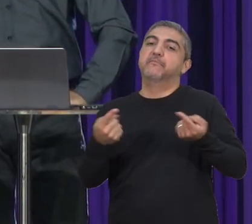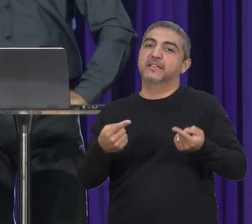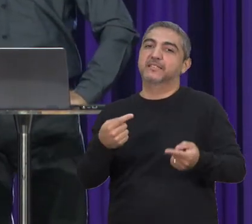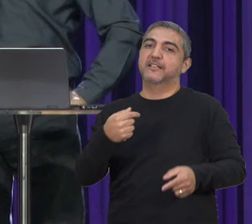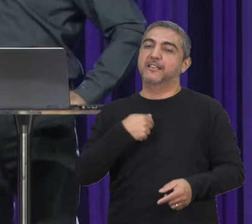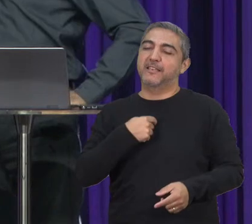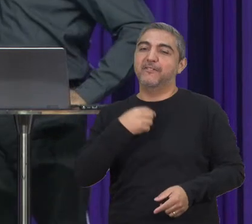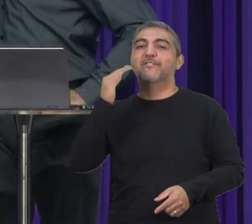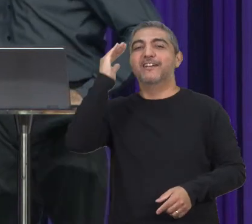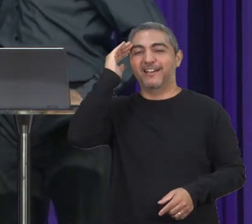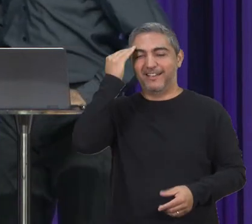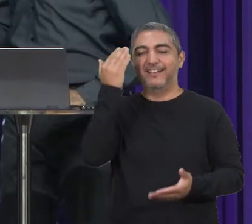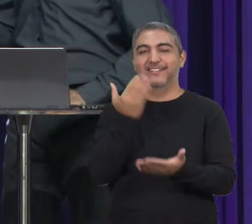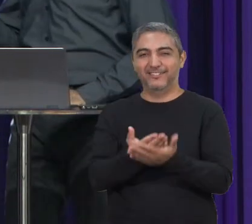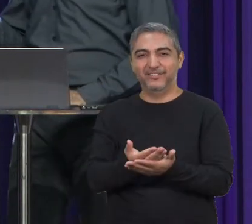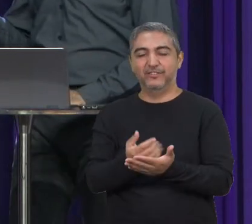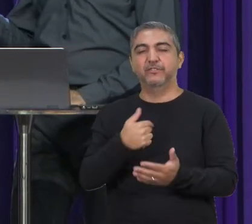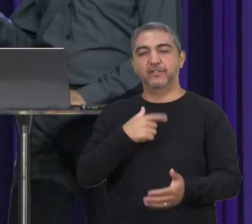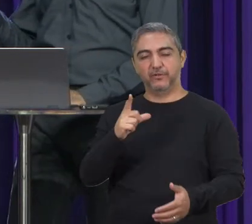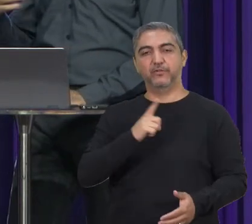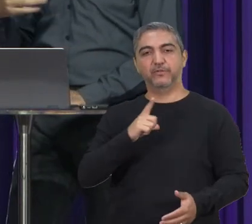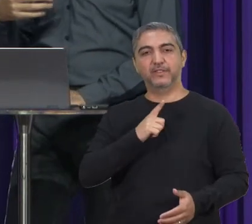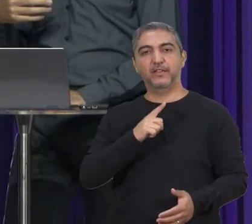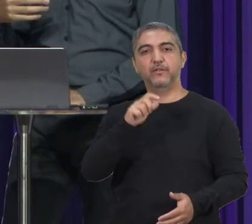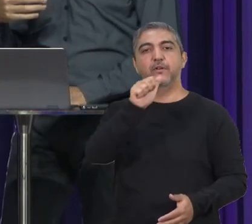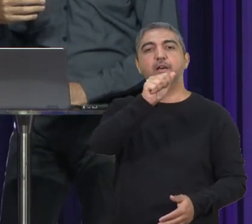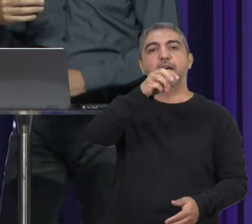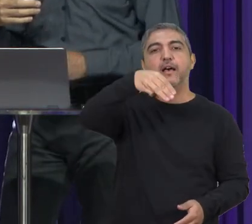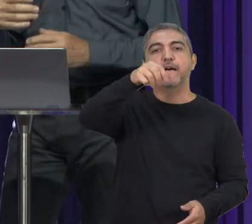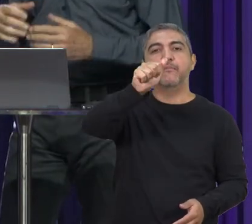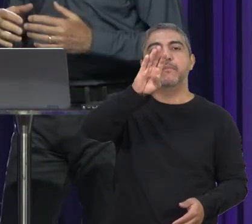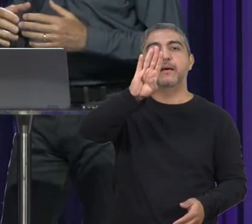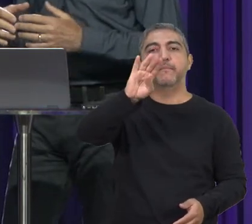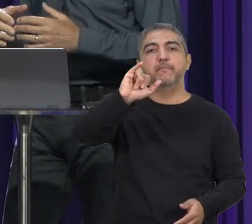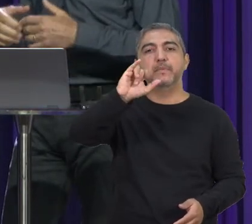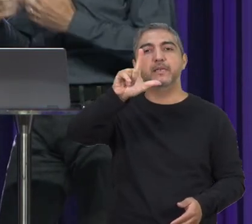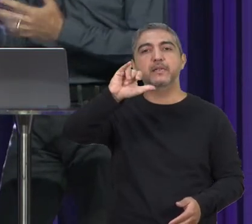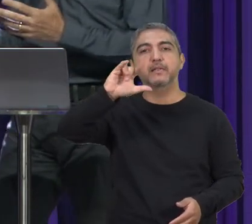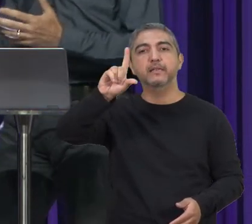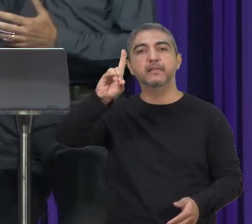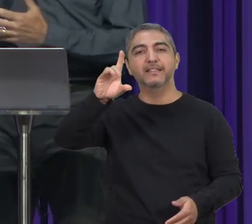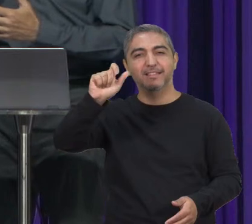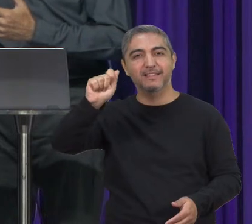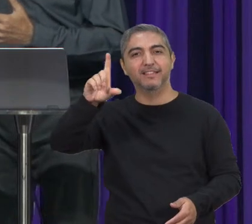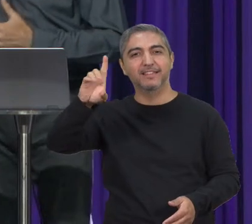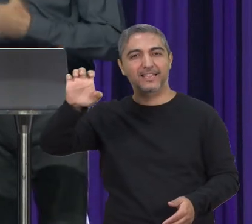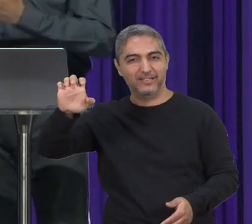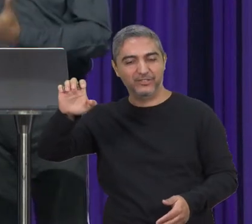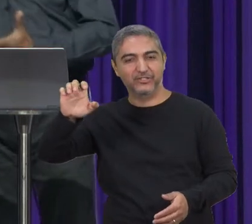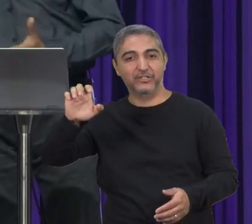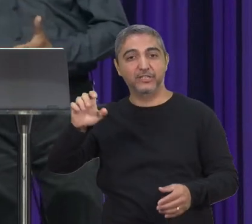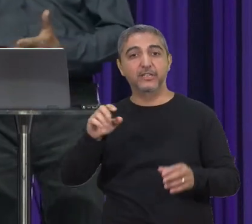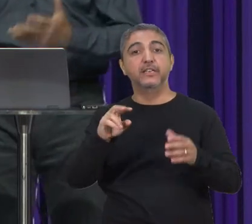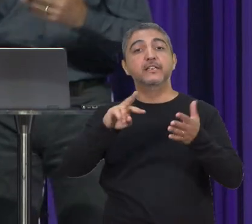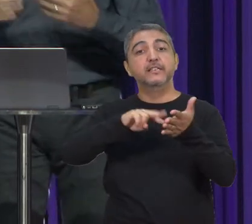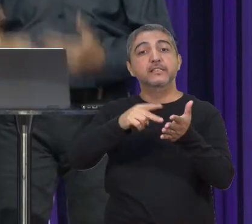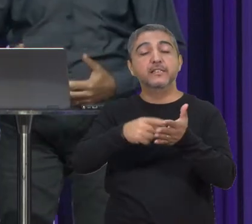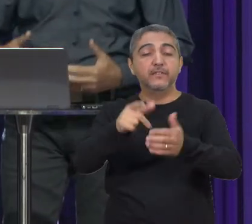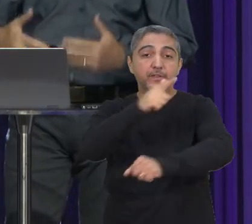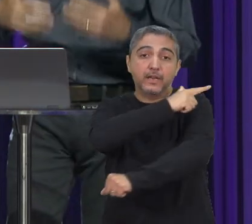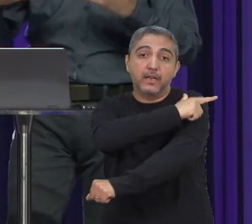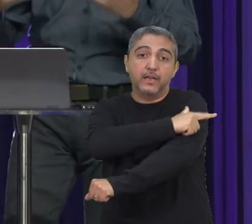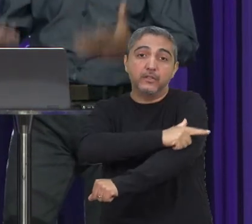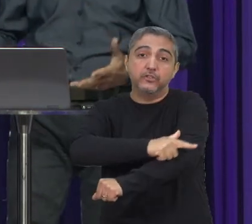Eu acho que a amabilidade é uma característica que eu, pelo menos, tento demonstrar na